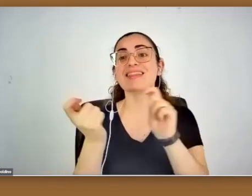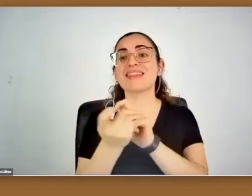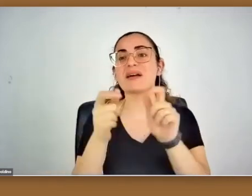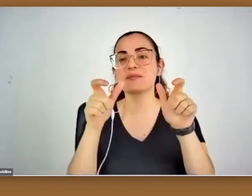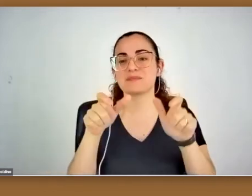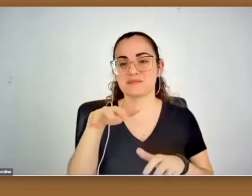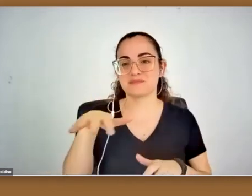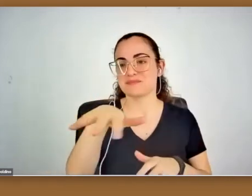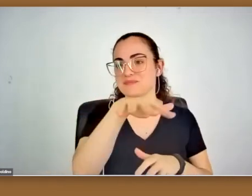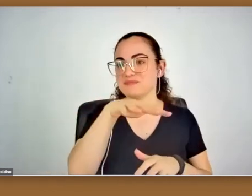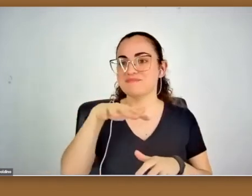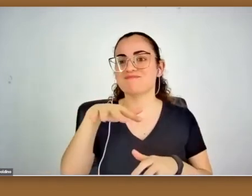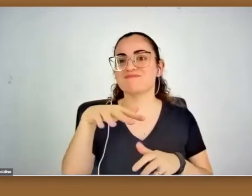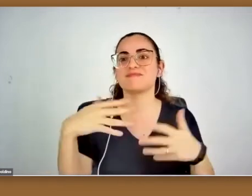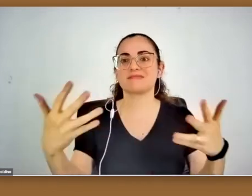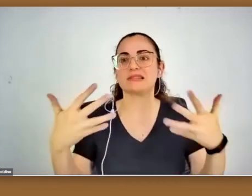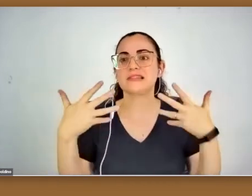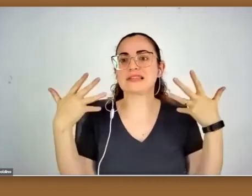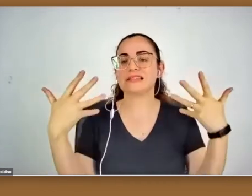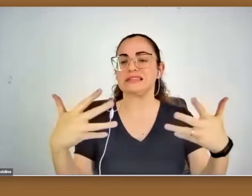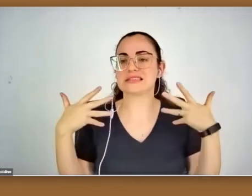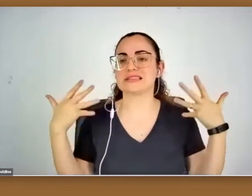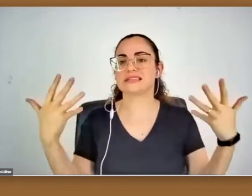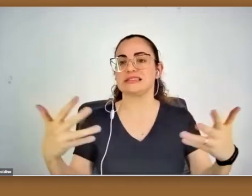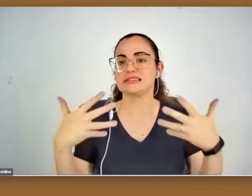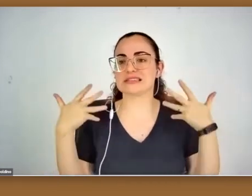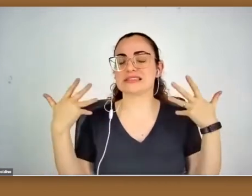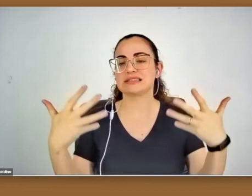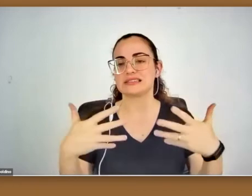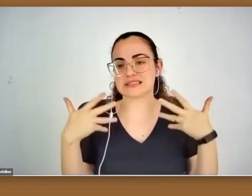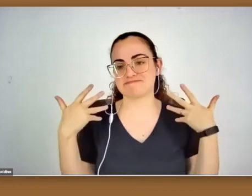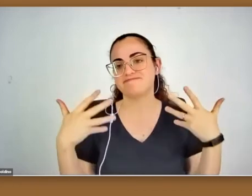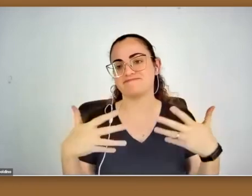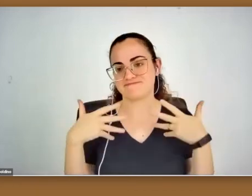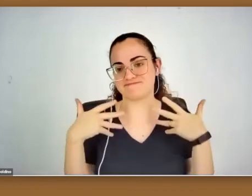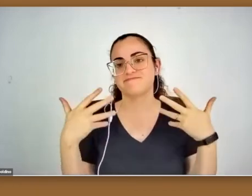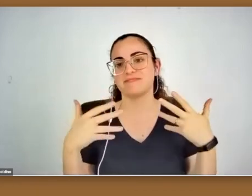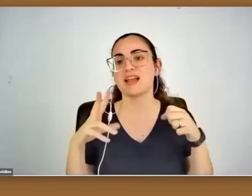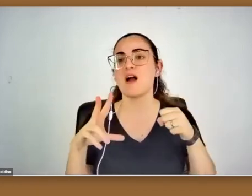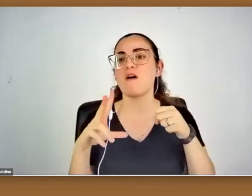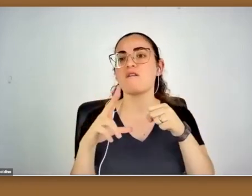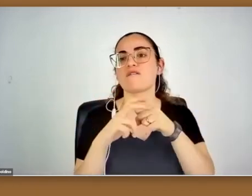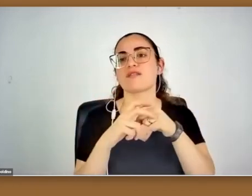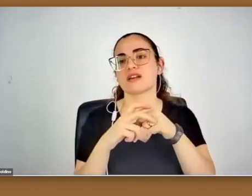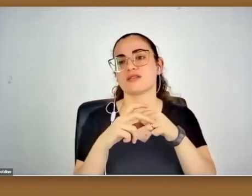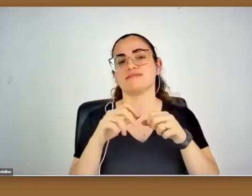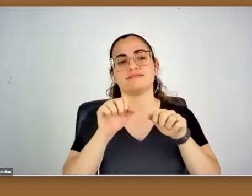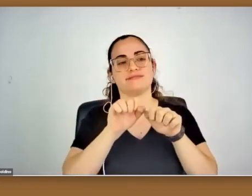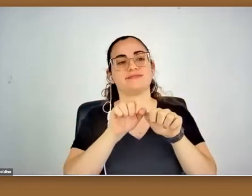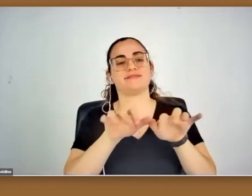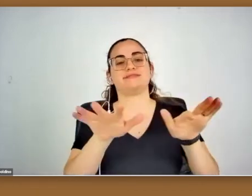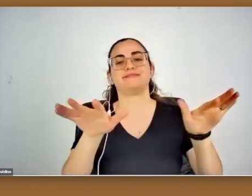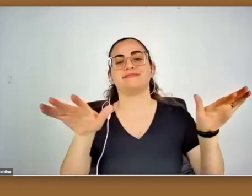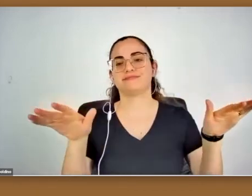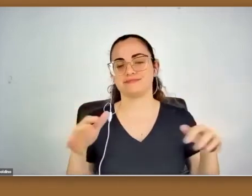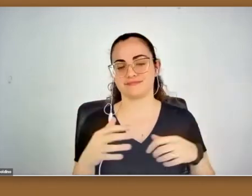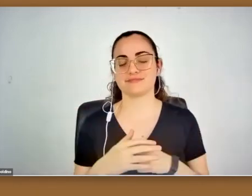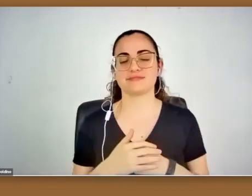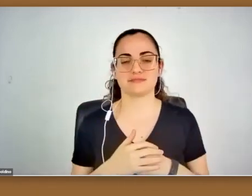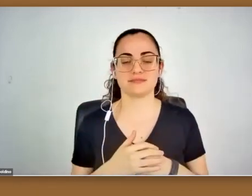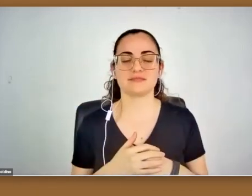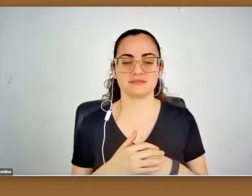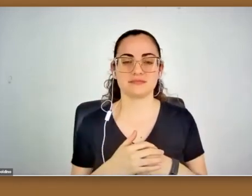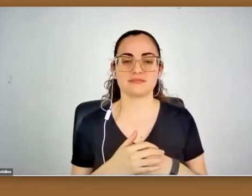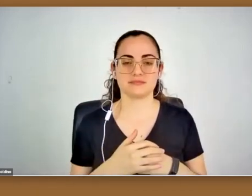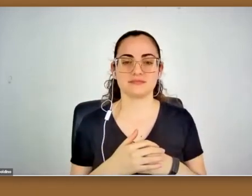você tem transmissão, né, desses patógenos. Além disso, né, dessa